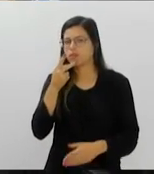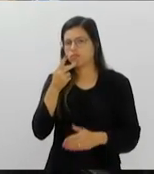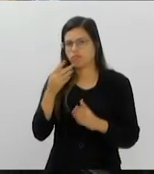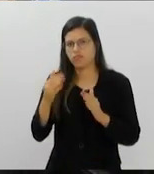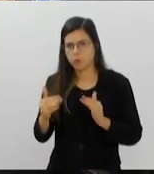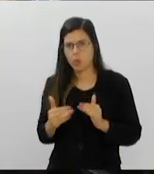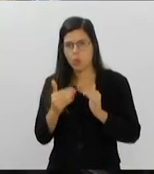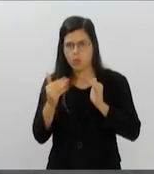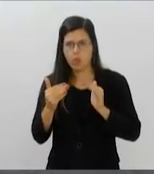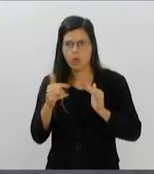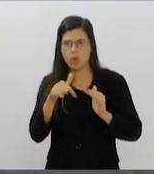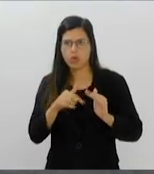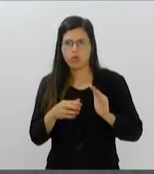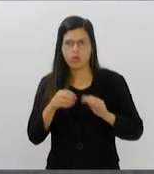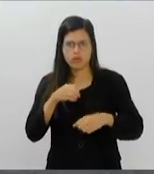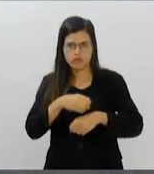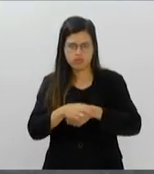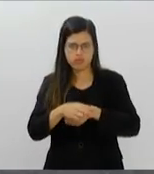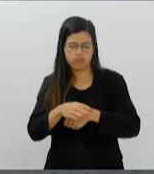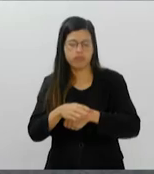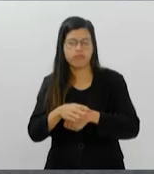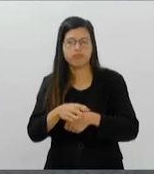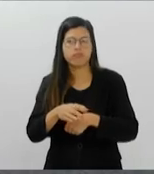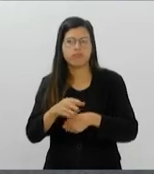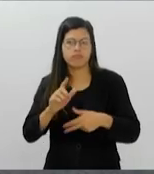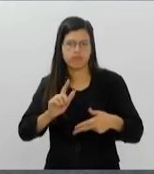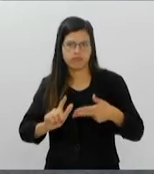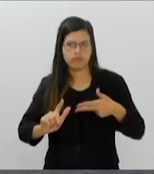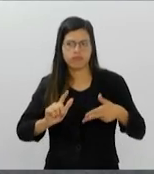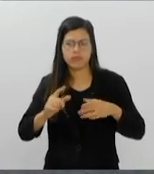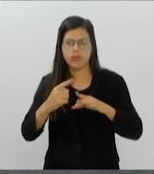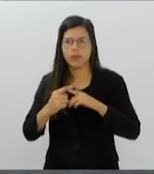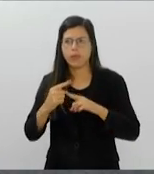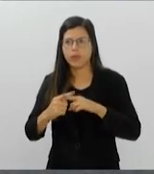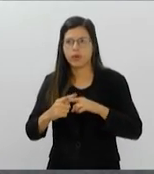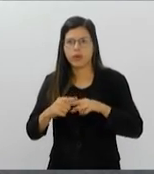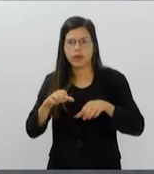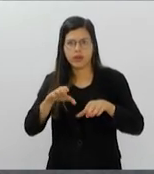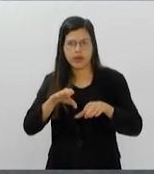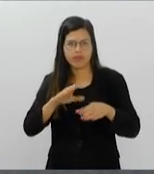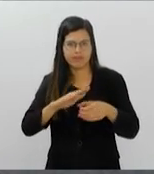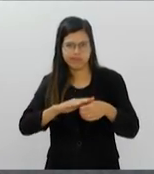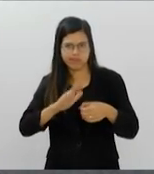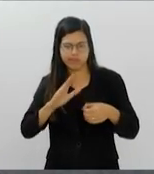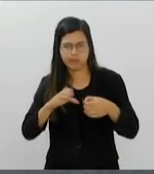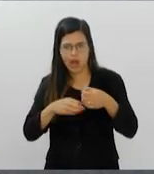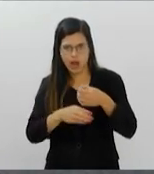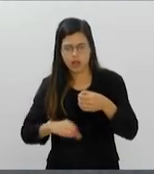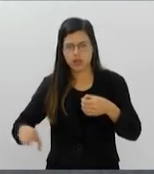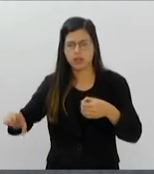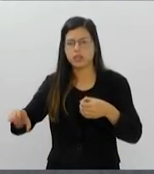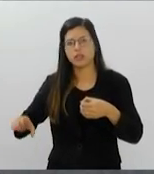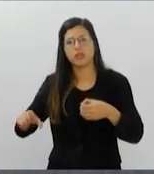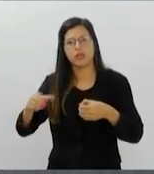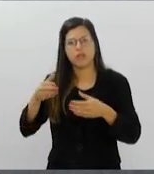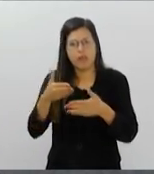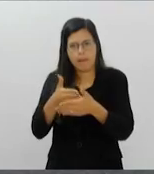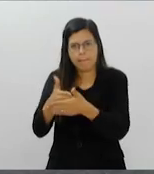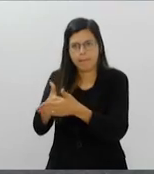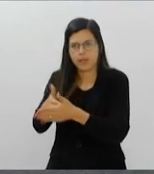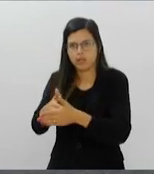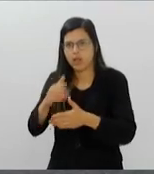essa indicação, porque a canalização vai impedir inundação.